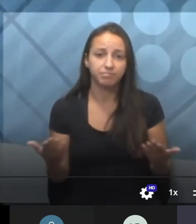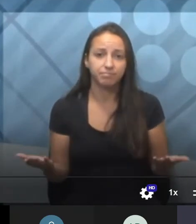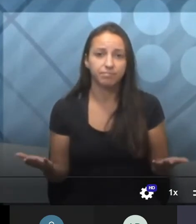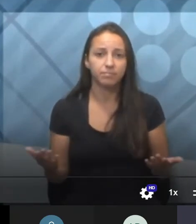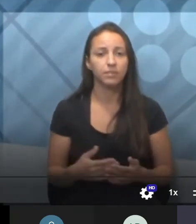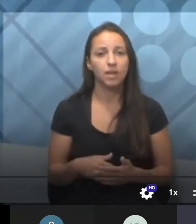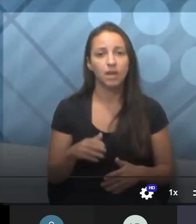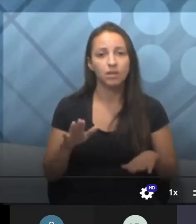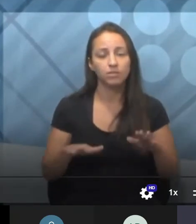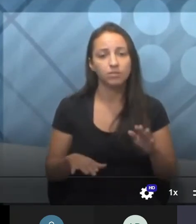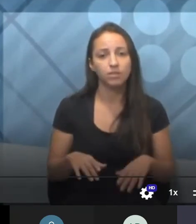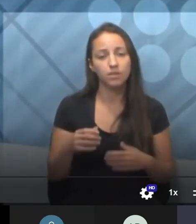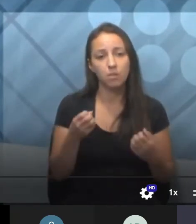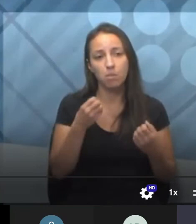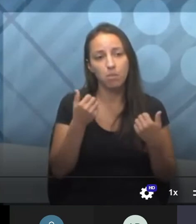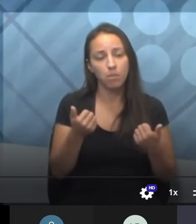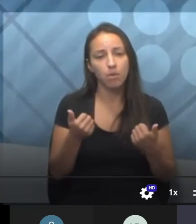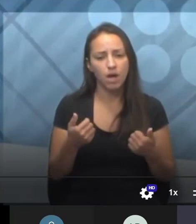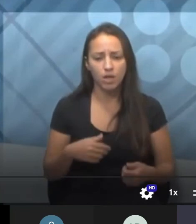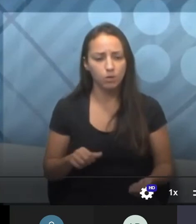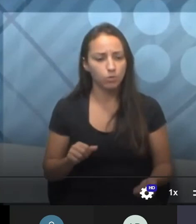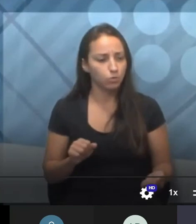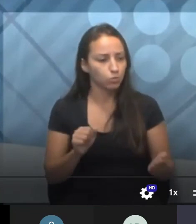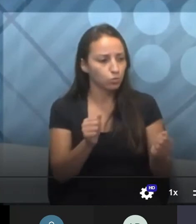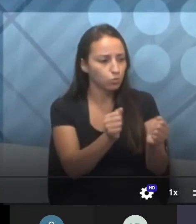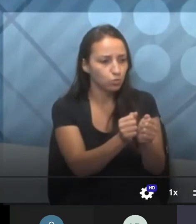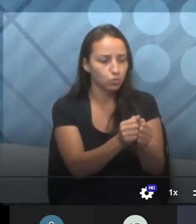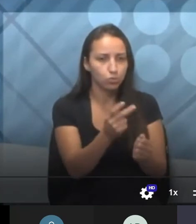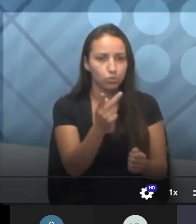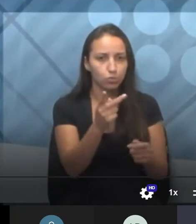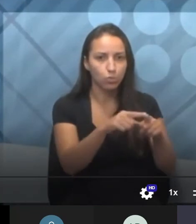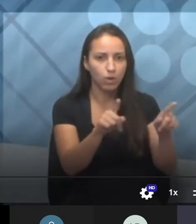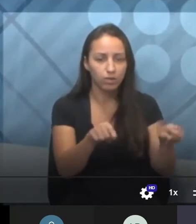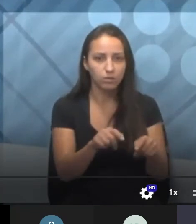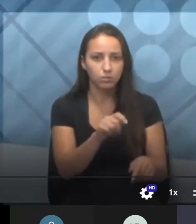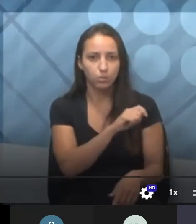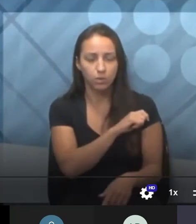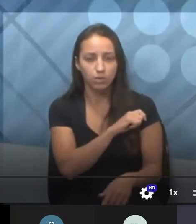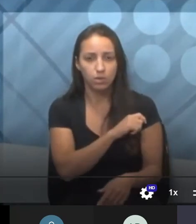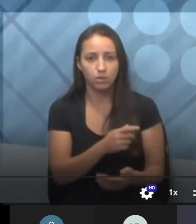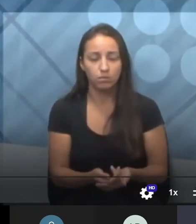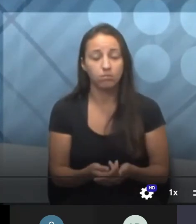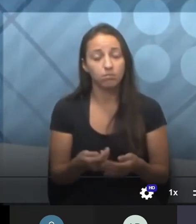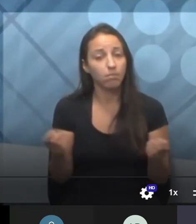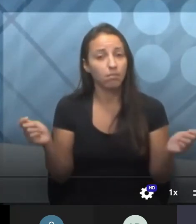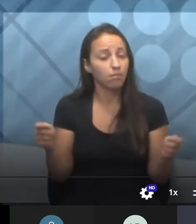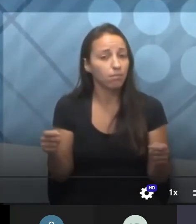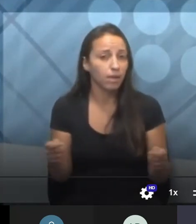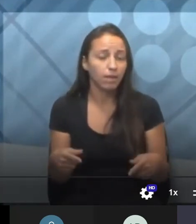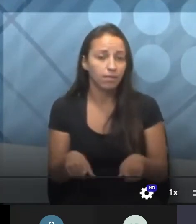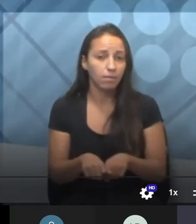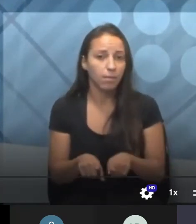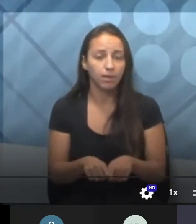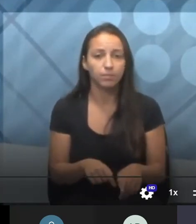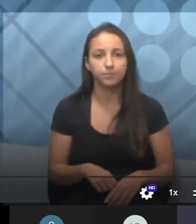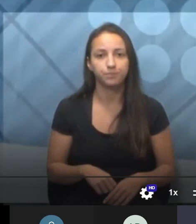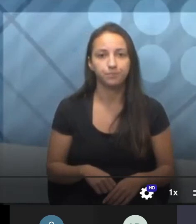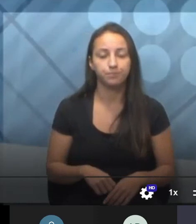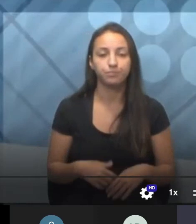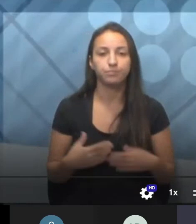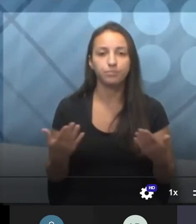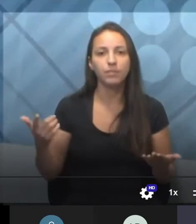Às vezes é interessante, vou juntar 2 turmas aqui e fazer uma atividade diferenciada. Ok, é um ambiente que pode ser coringa também,